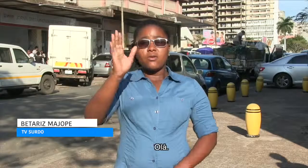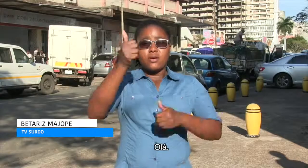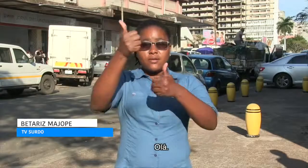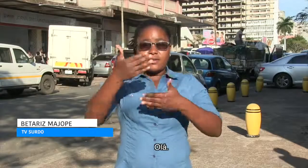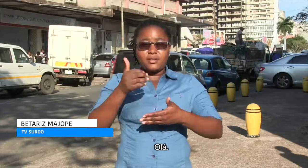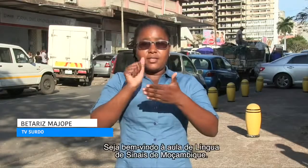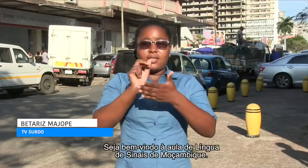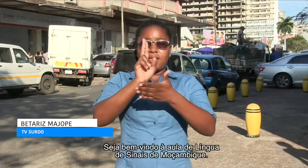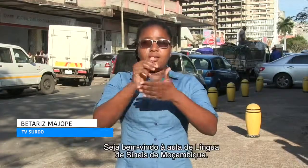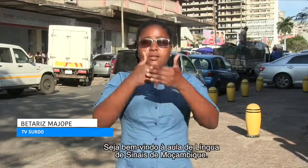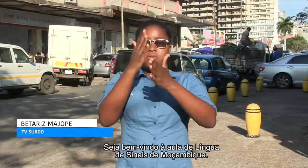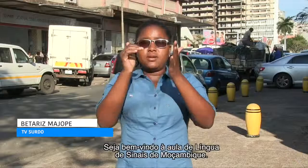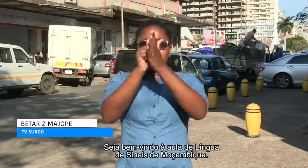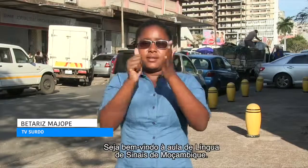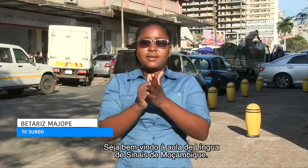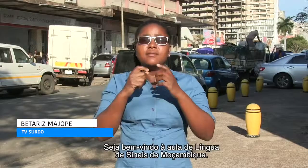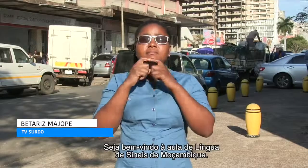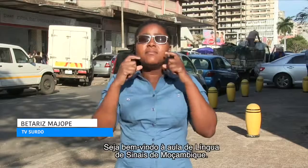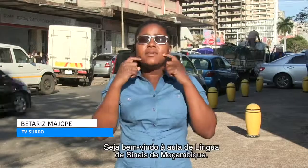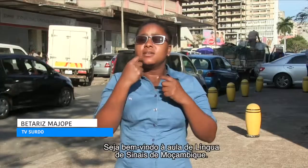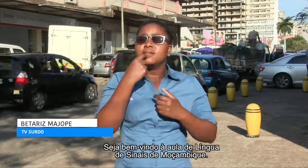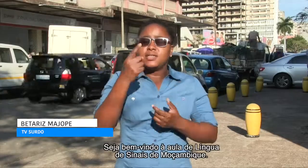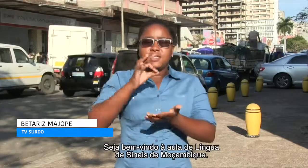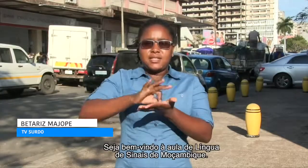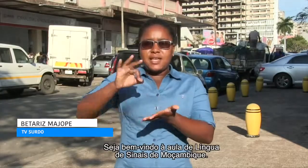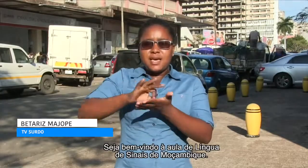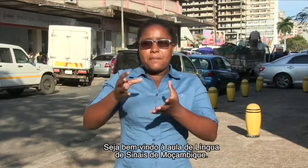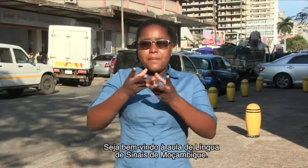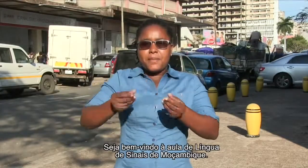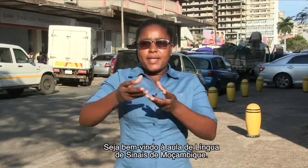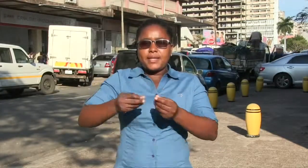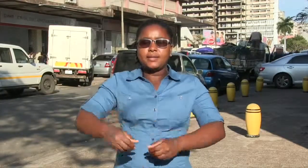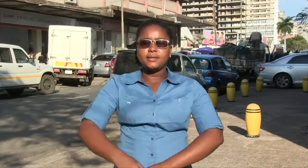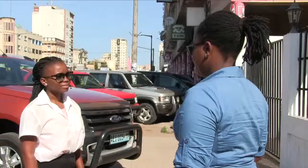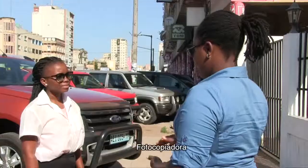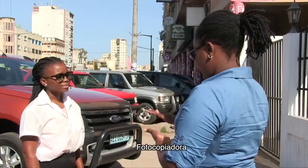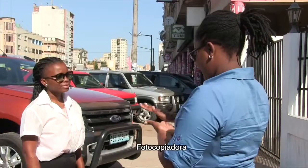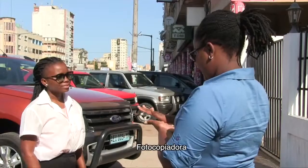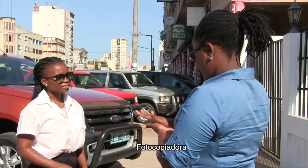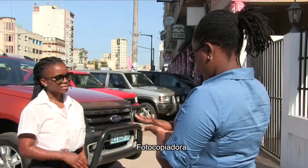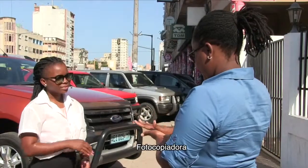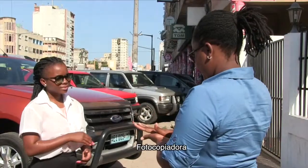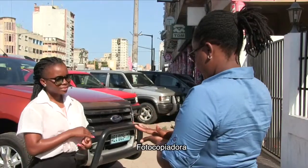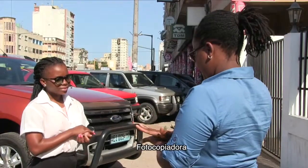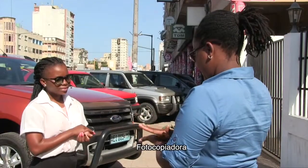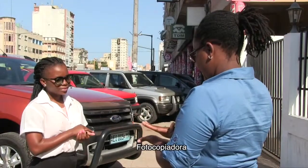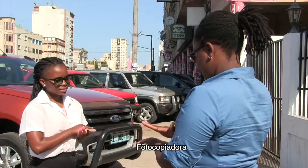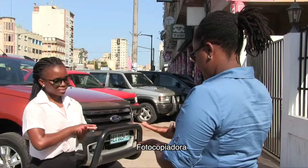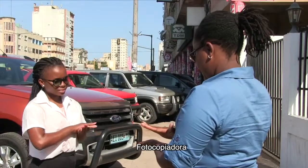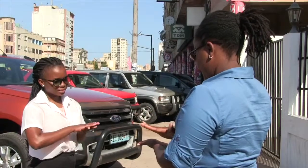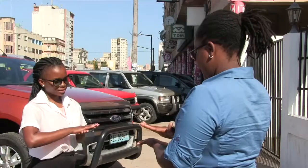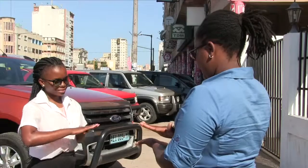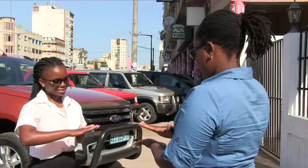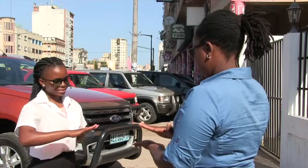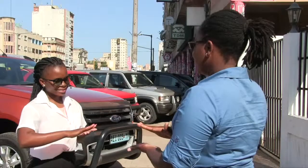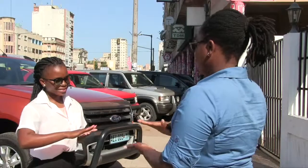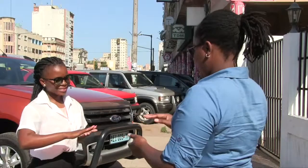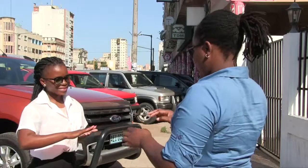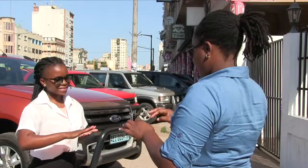Olá! Seja bem-vindo a aula de língua de sinais de Moçambique. Fotocopiadora